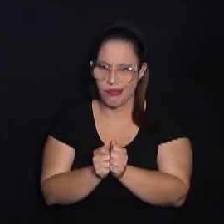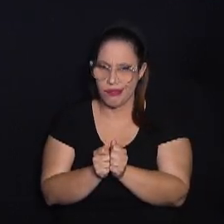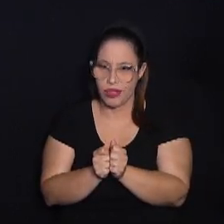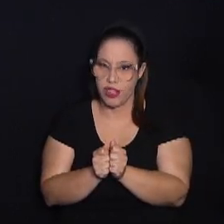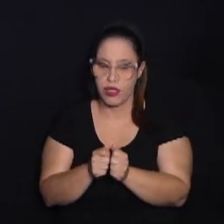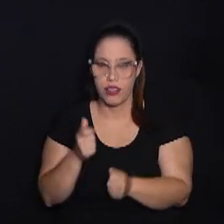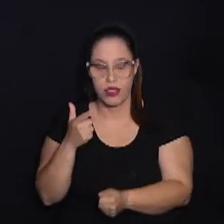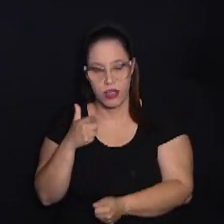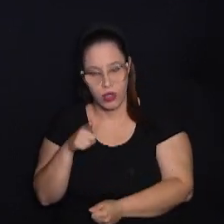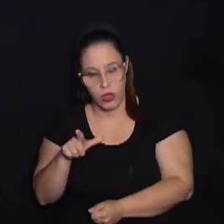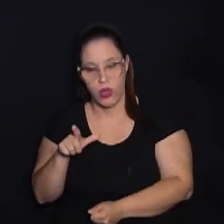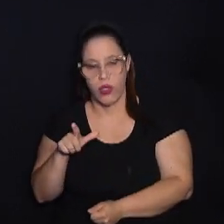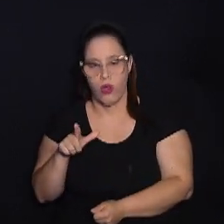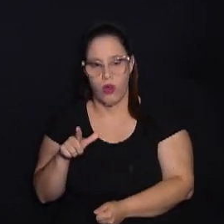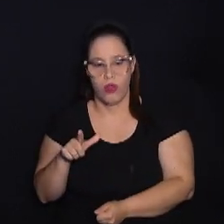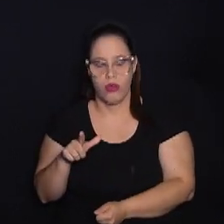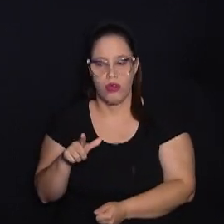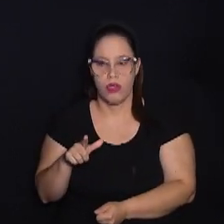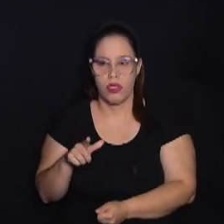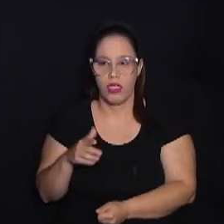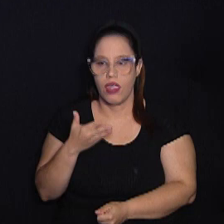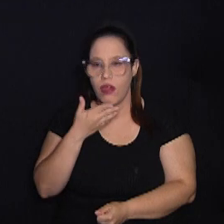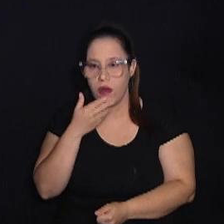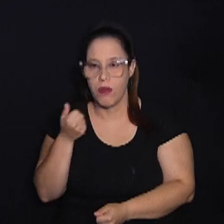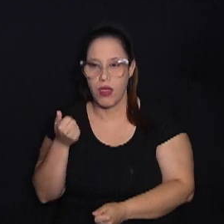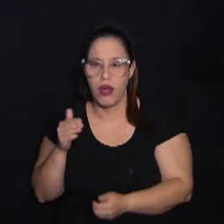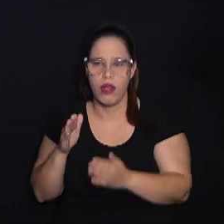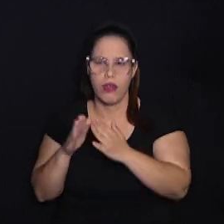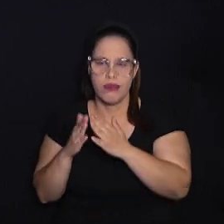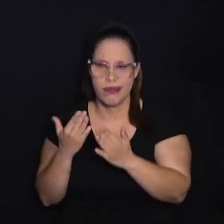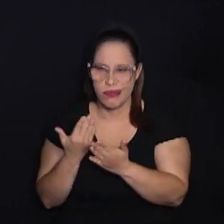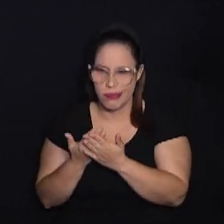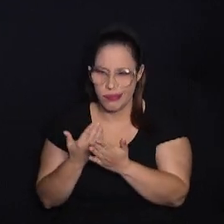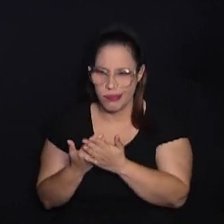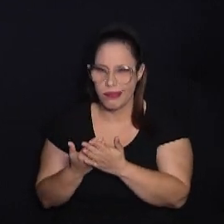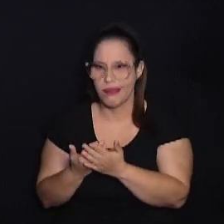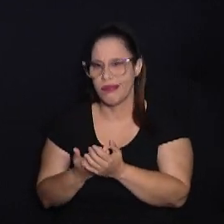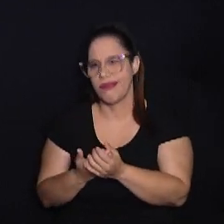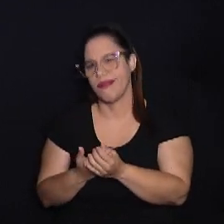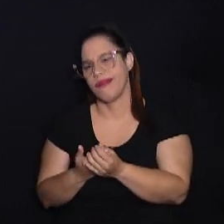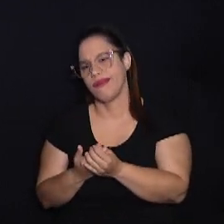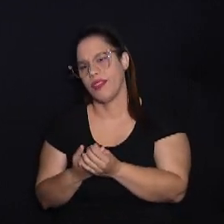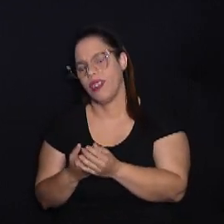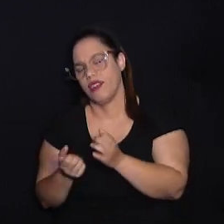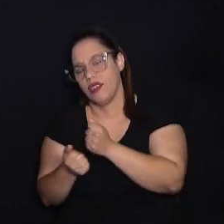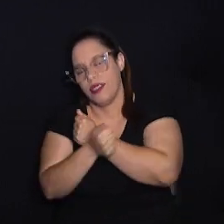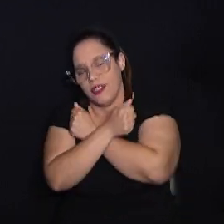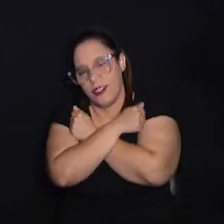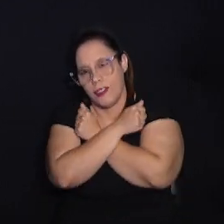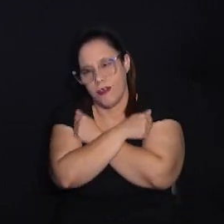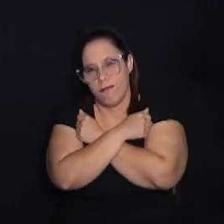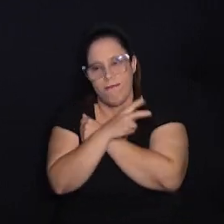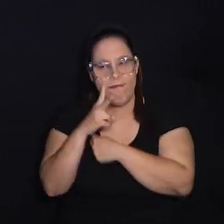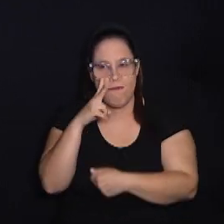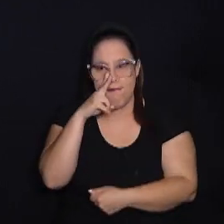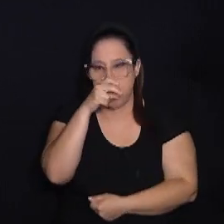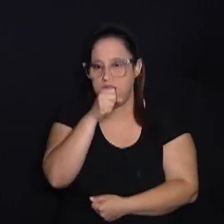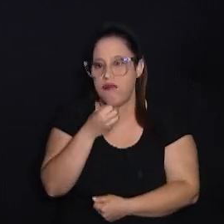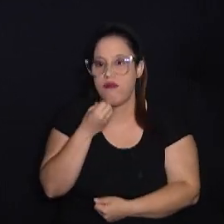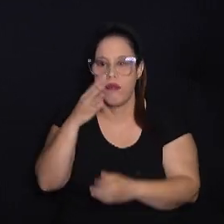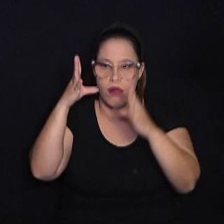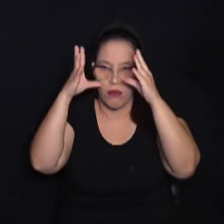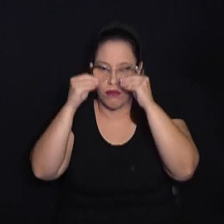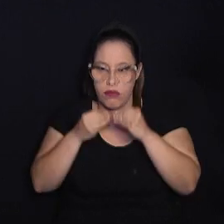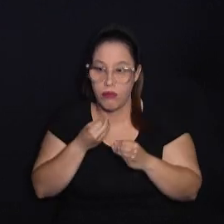pouquinho mais a profissão e melhorar a educação também desse país. Deixar aqui meu forte abraço, que todos ainda tenham uma boa noite, um